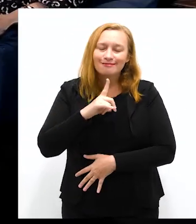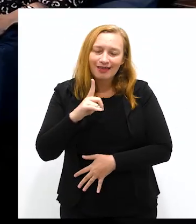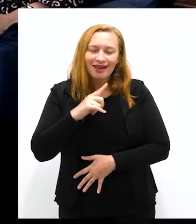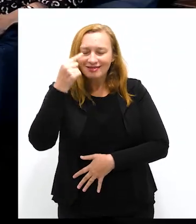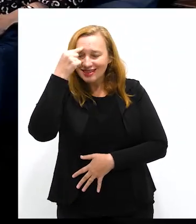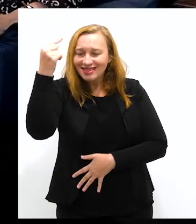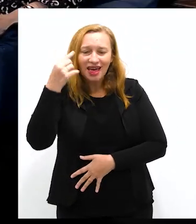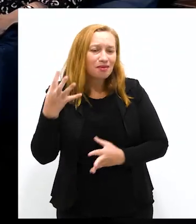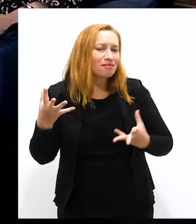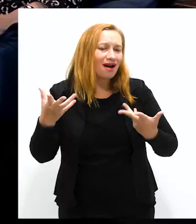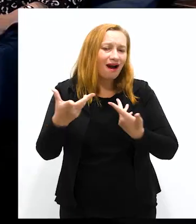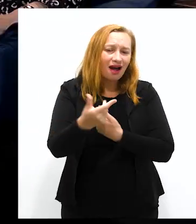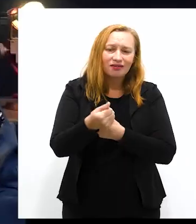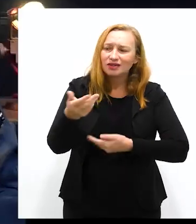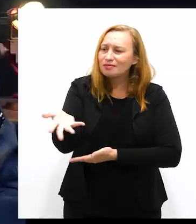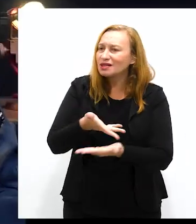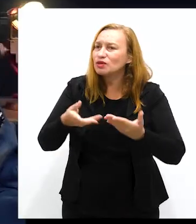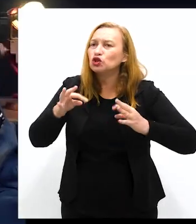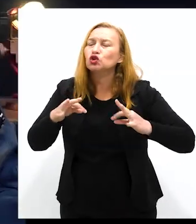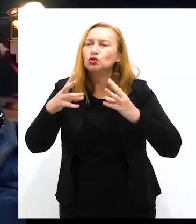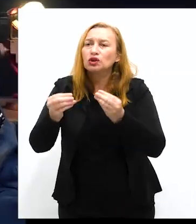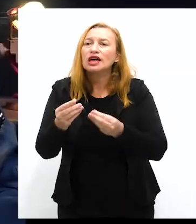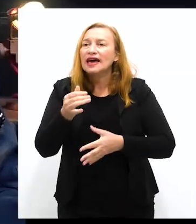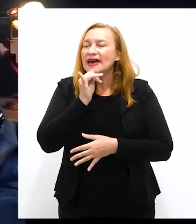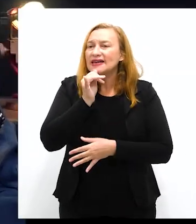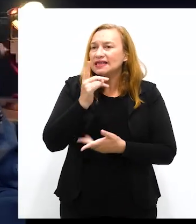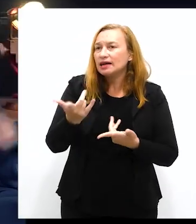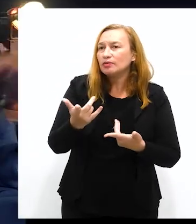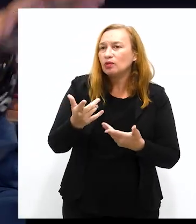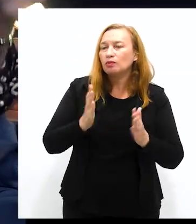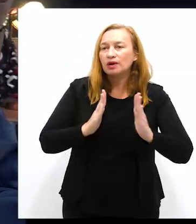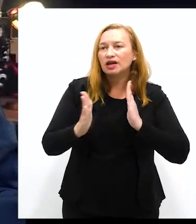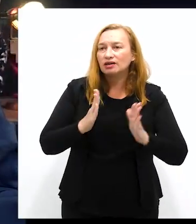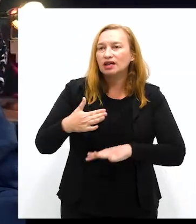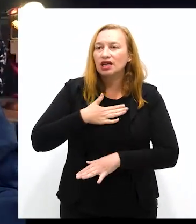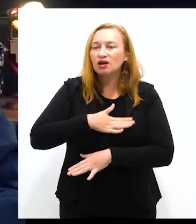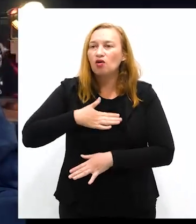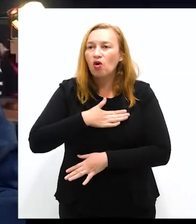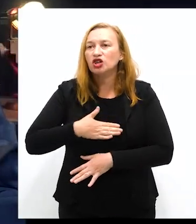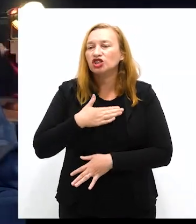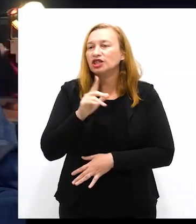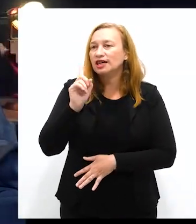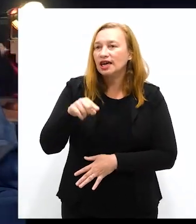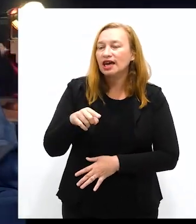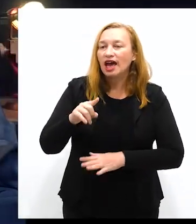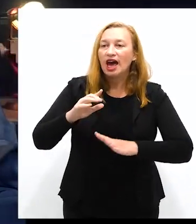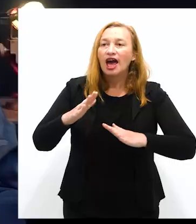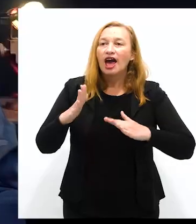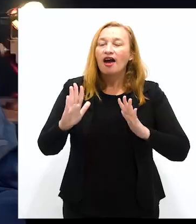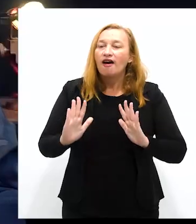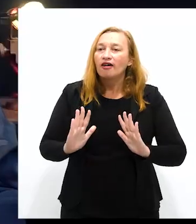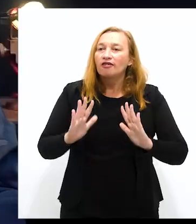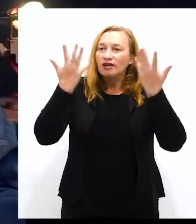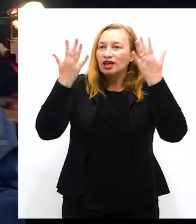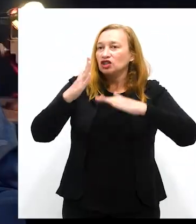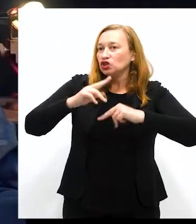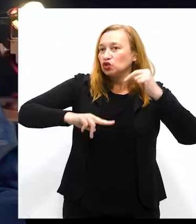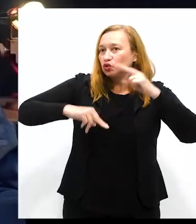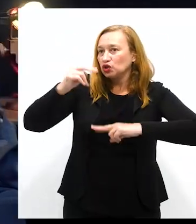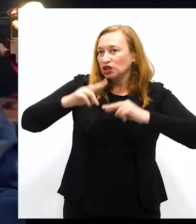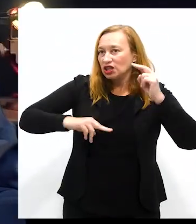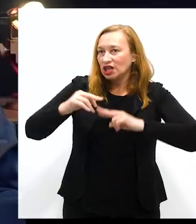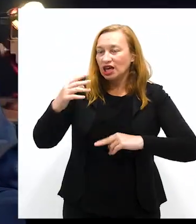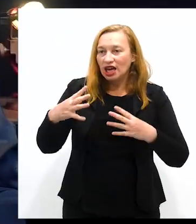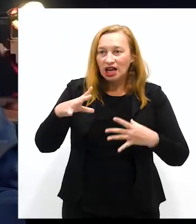tem isso. Ele participa de tudo. Por exemplo, vai chegar aí uma época que ele gosta muito, que é festa